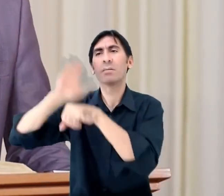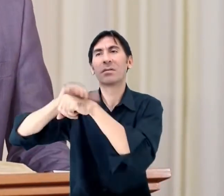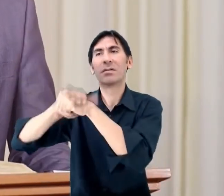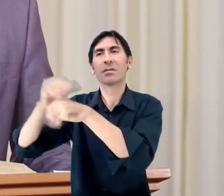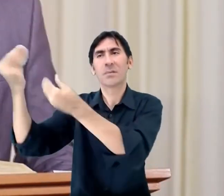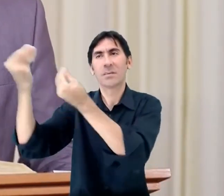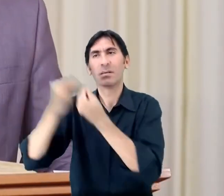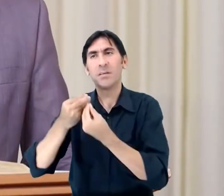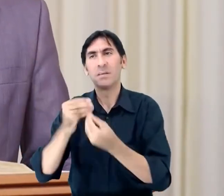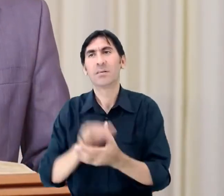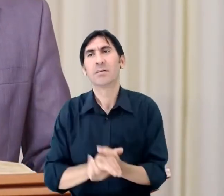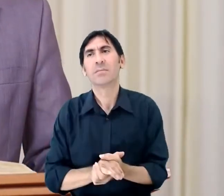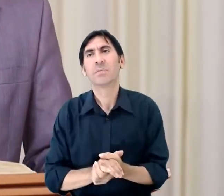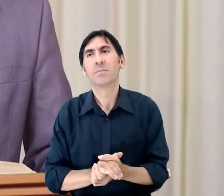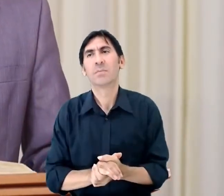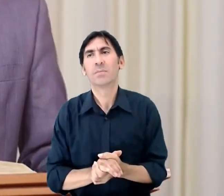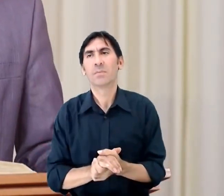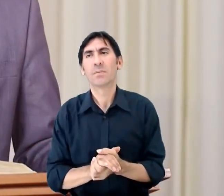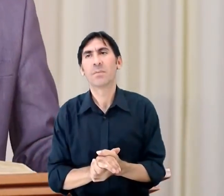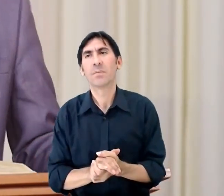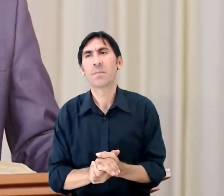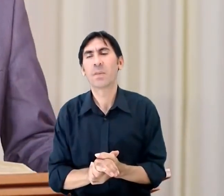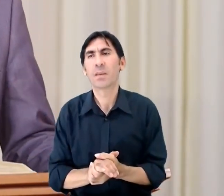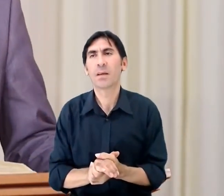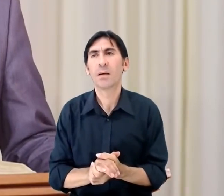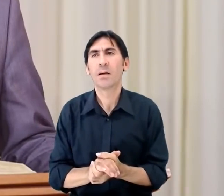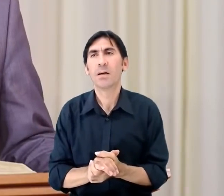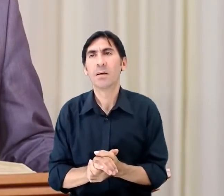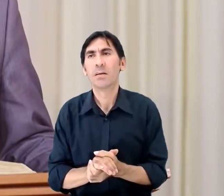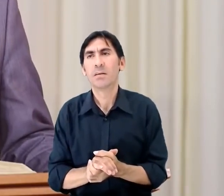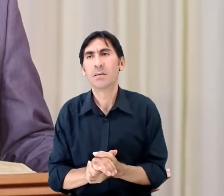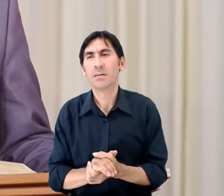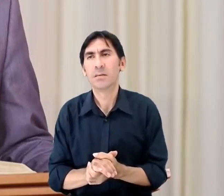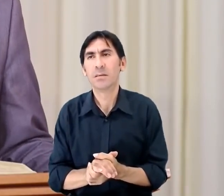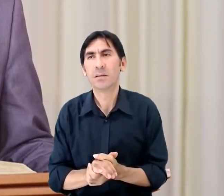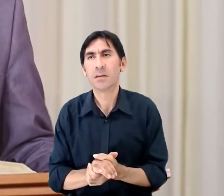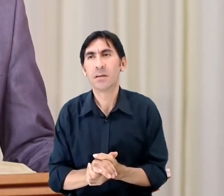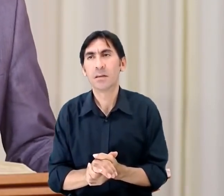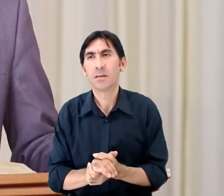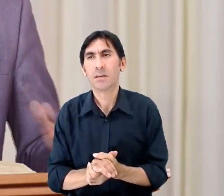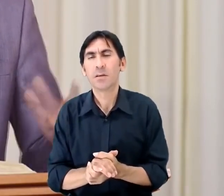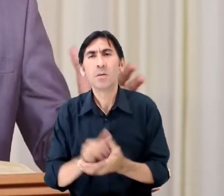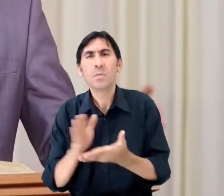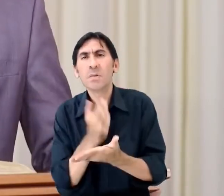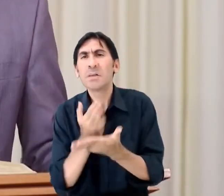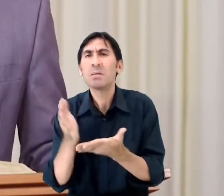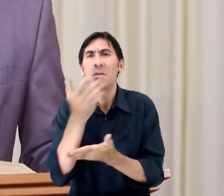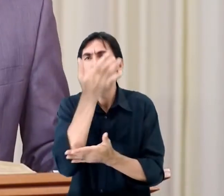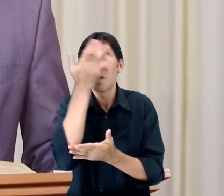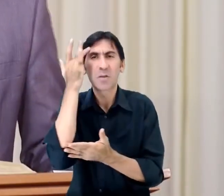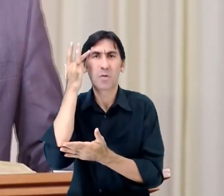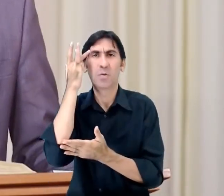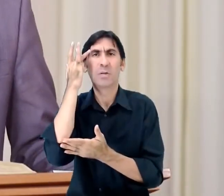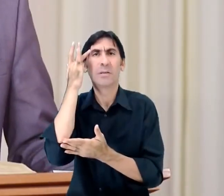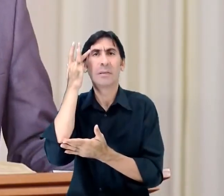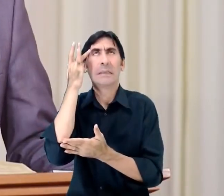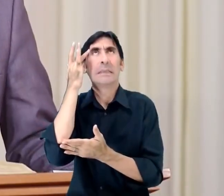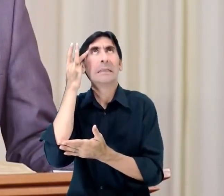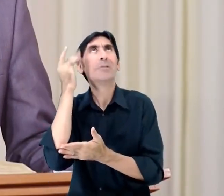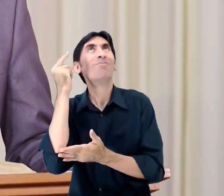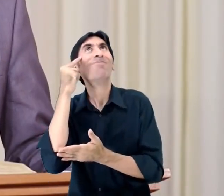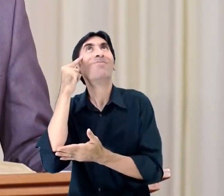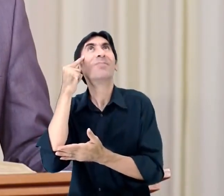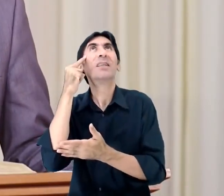Muitos têm uma bela aspiração. Muitas pessoas querem ser grandes pregadores. E